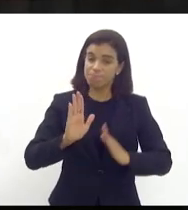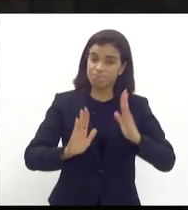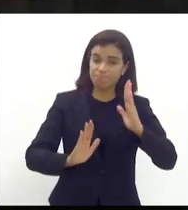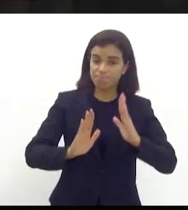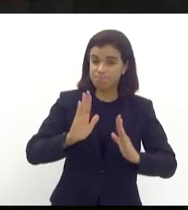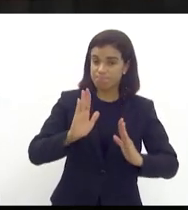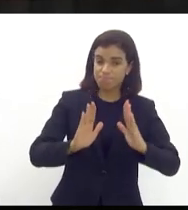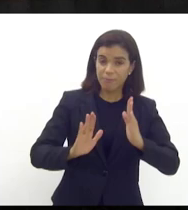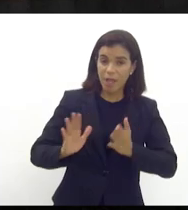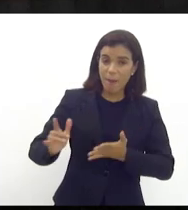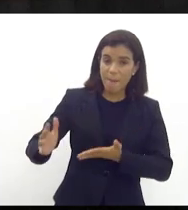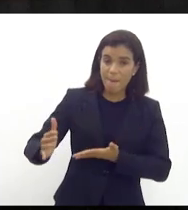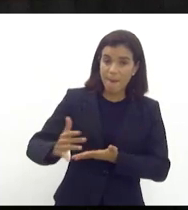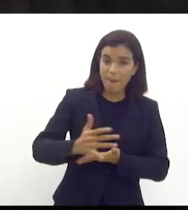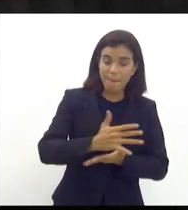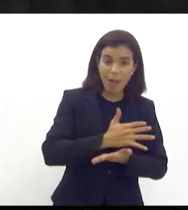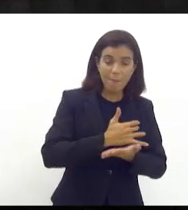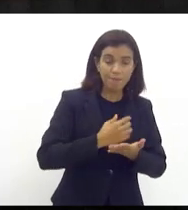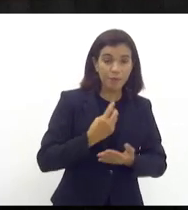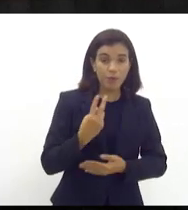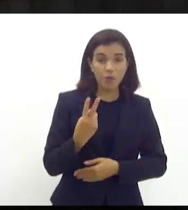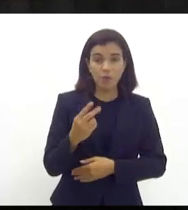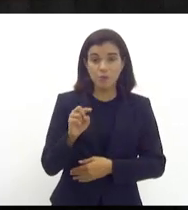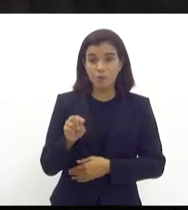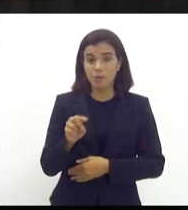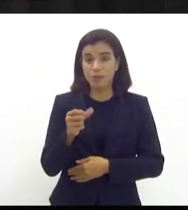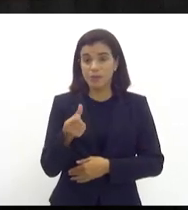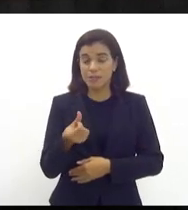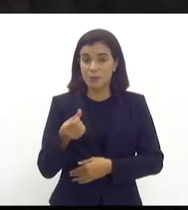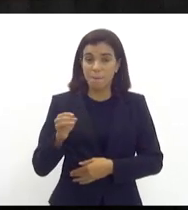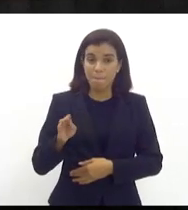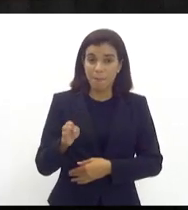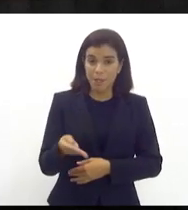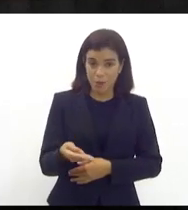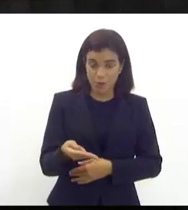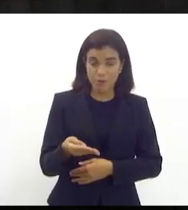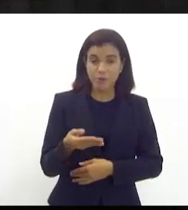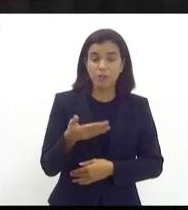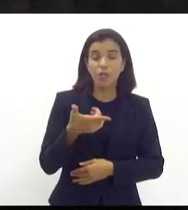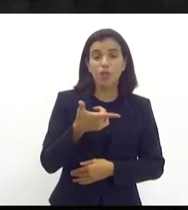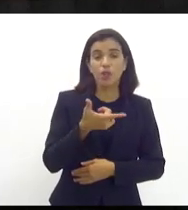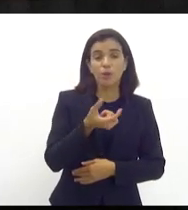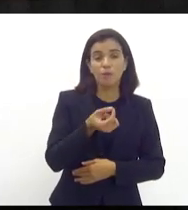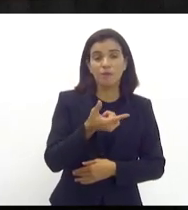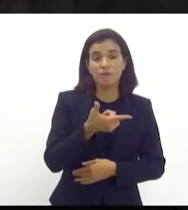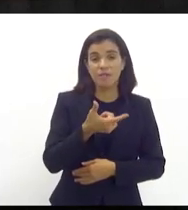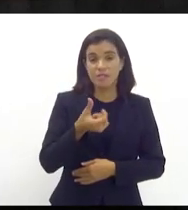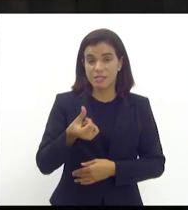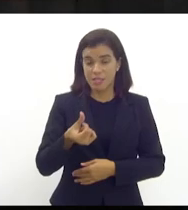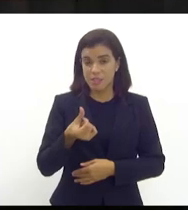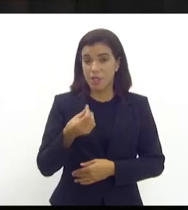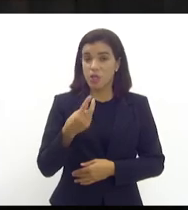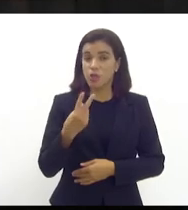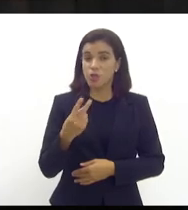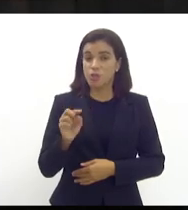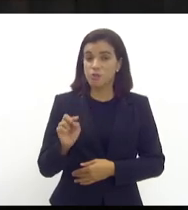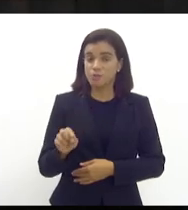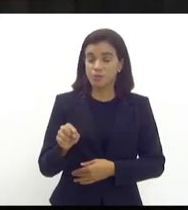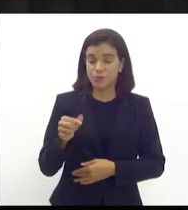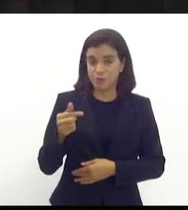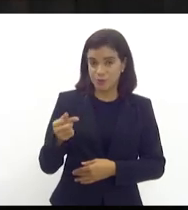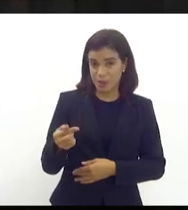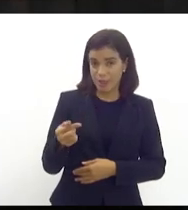será de arrecadar 2,6 bilhões de reais e em 2026, 2,7.